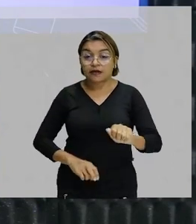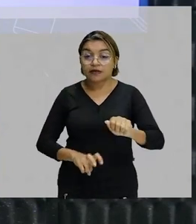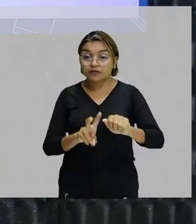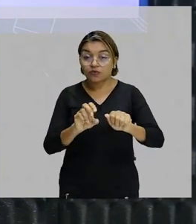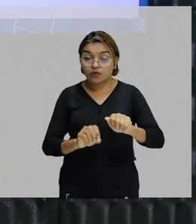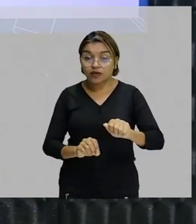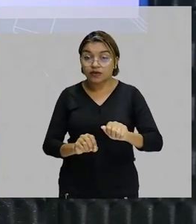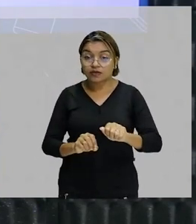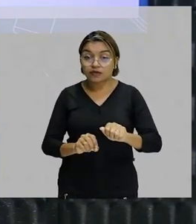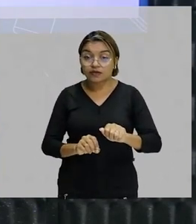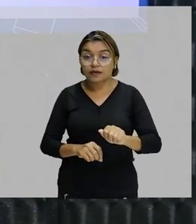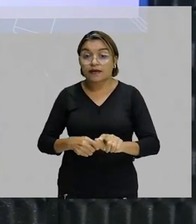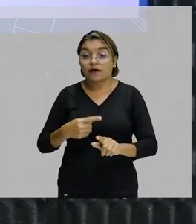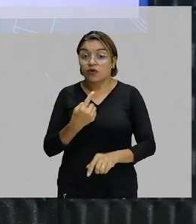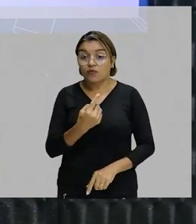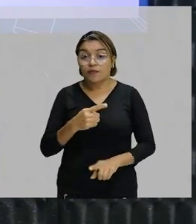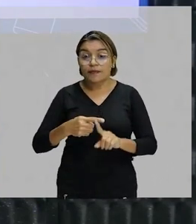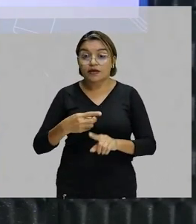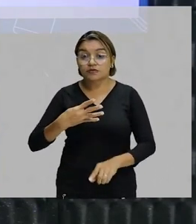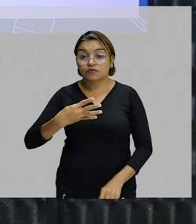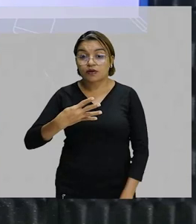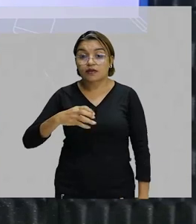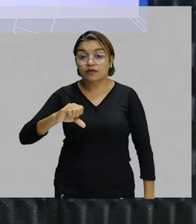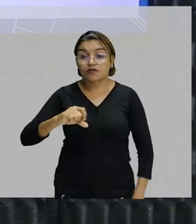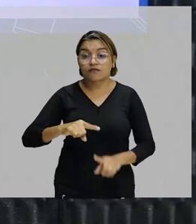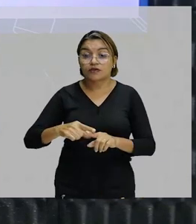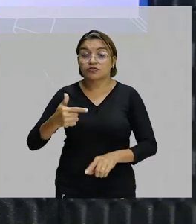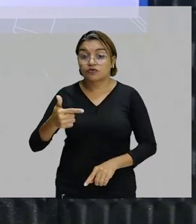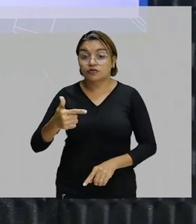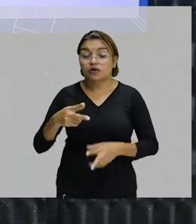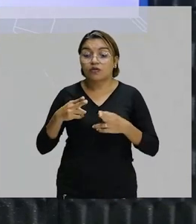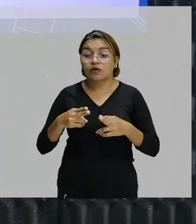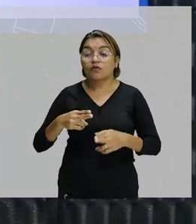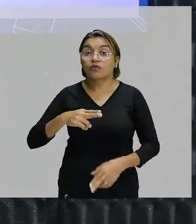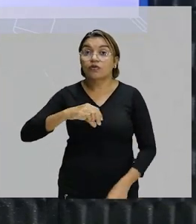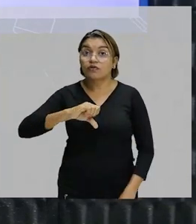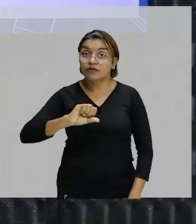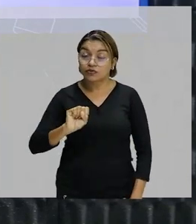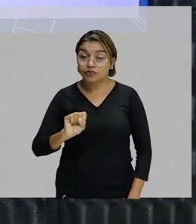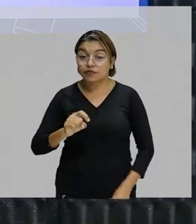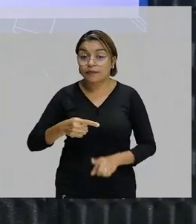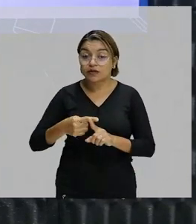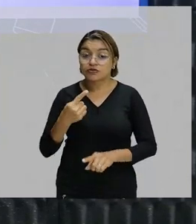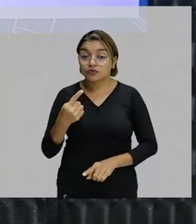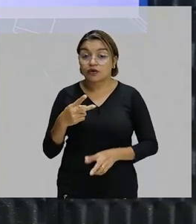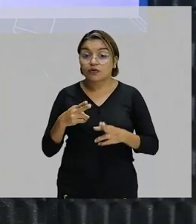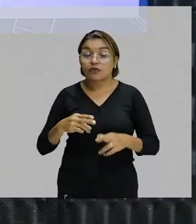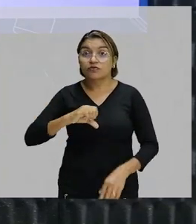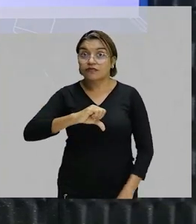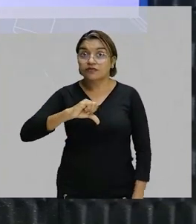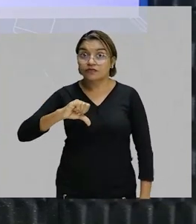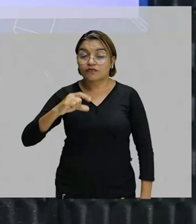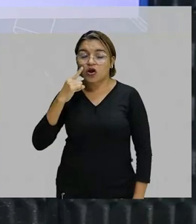primeiro termo mais o 49 x 2 49 x 2 dá 98 + 1 99 ou